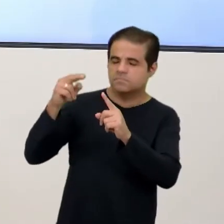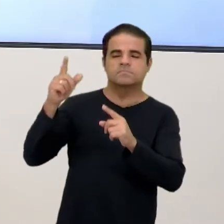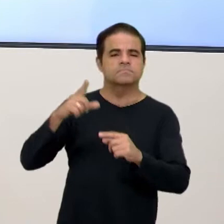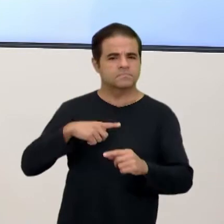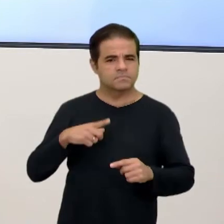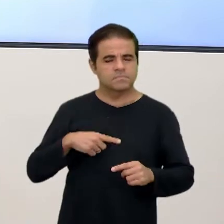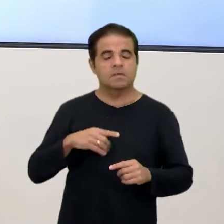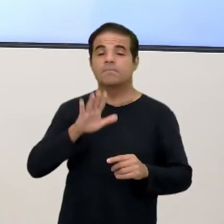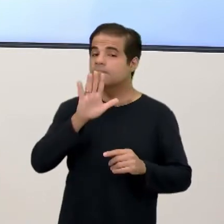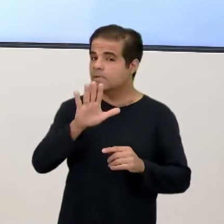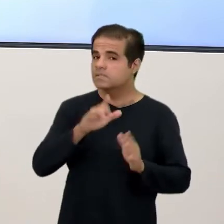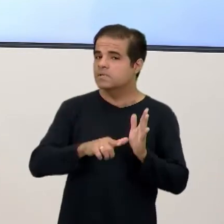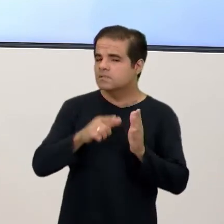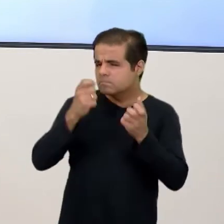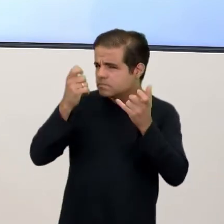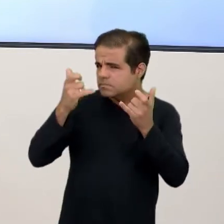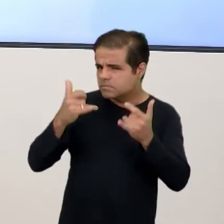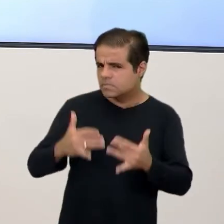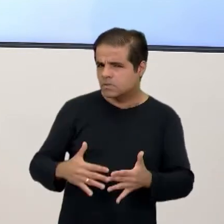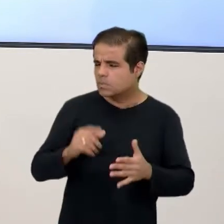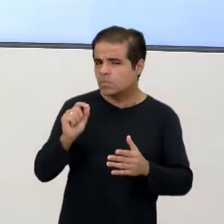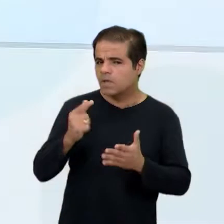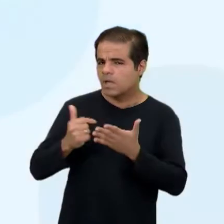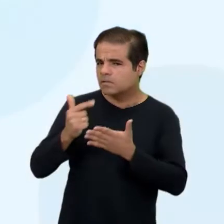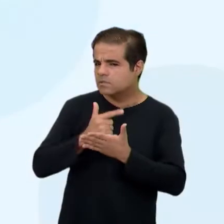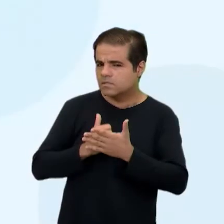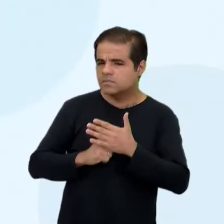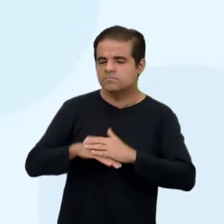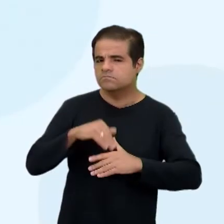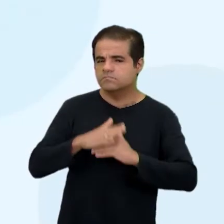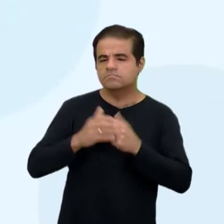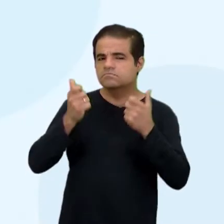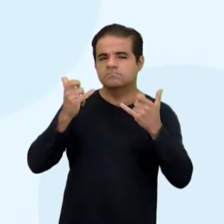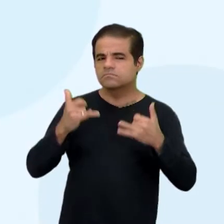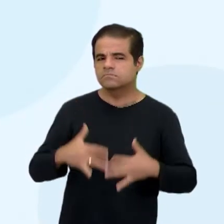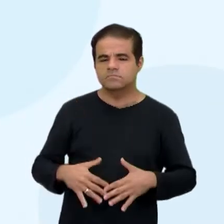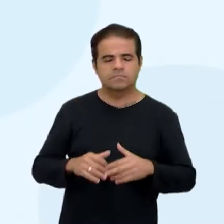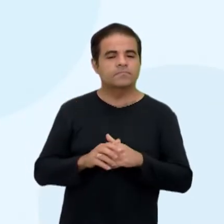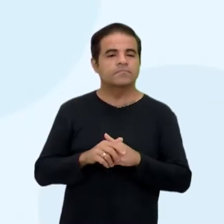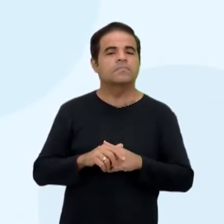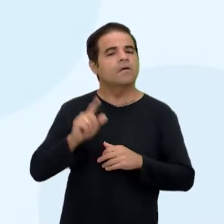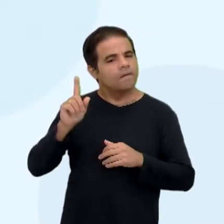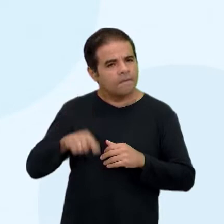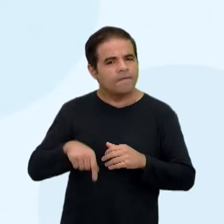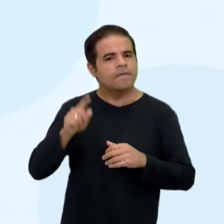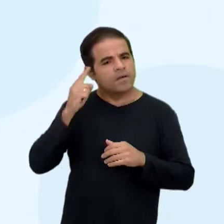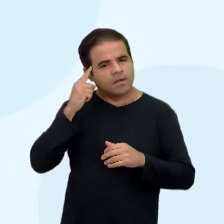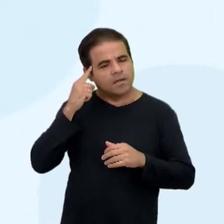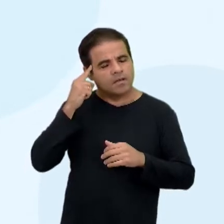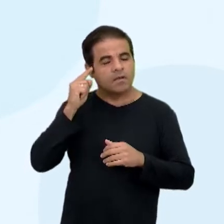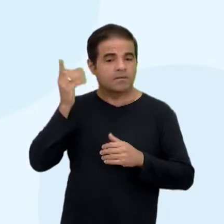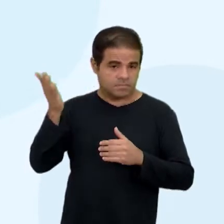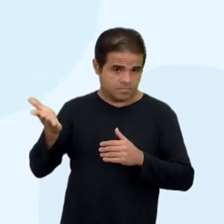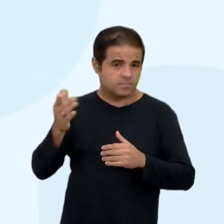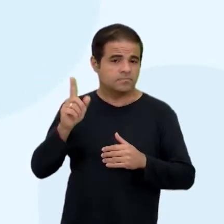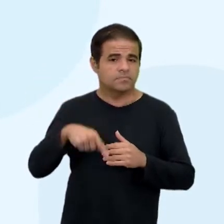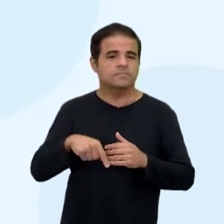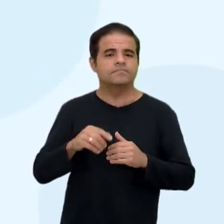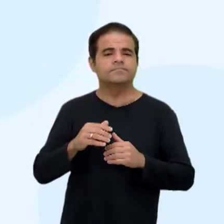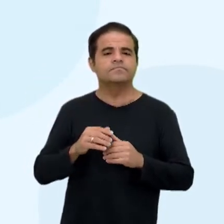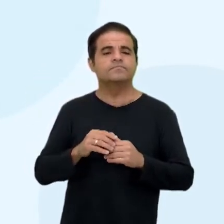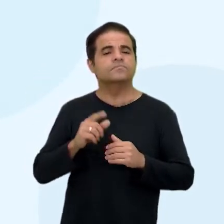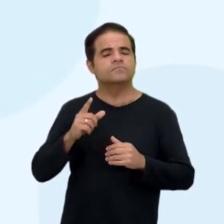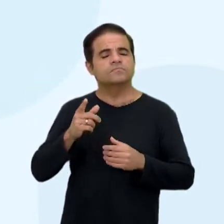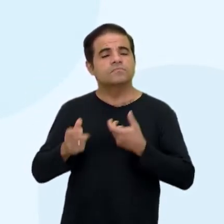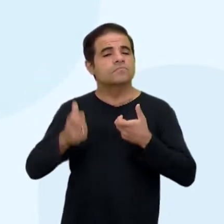de mais nada, vamos ver o que é um protótipo. Escrever assim para vocês, ó. O protótipo, o que é? Neste caso da bomba, né?